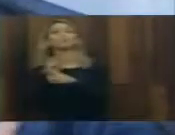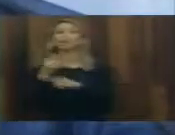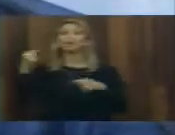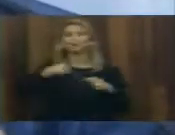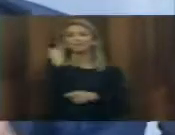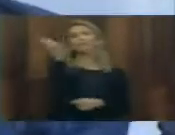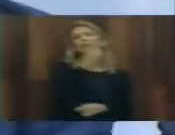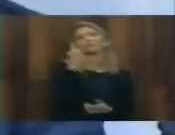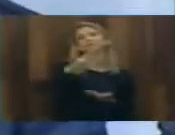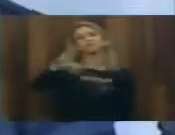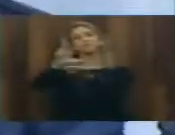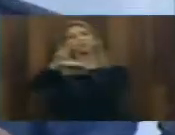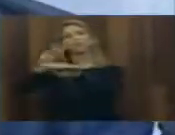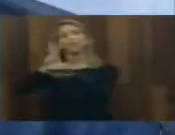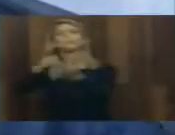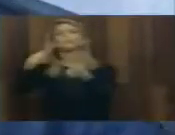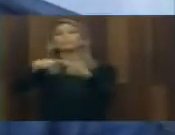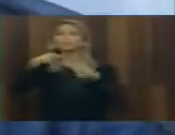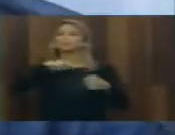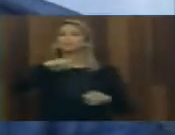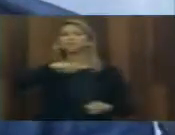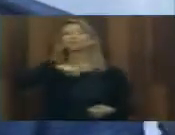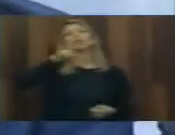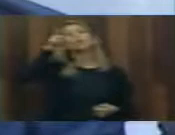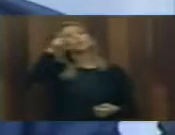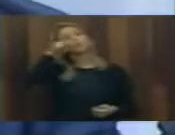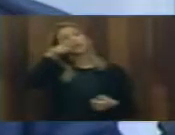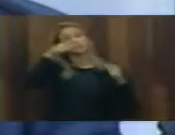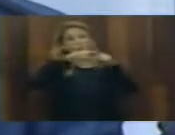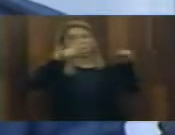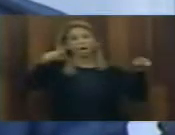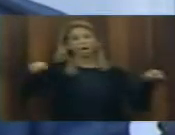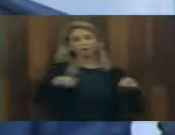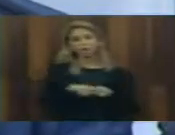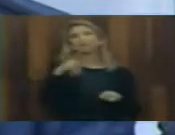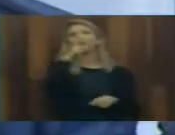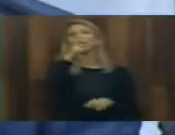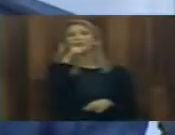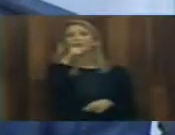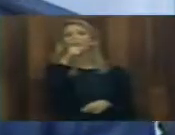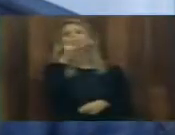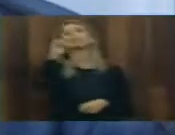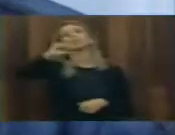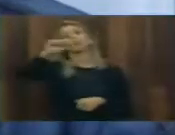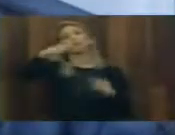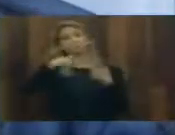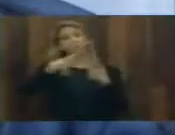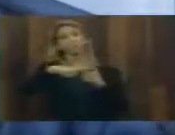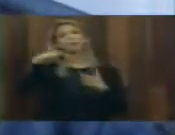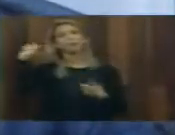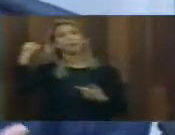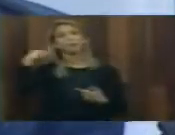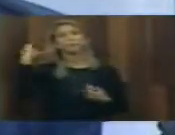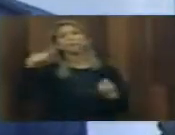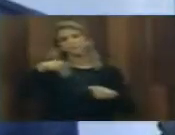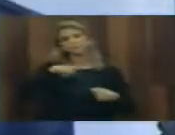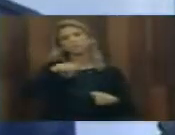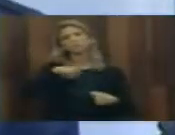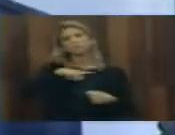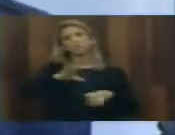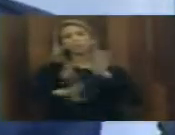região banhada pela Laguna de Araruama e outras áreas lacustres, para que nós possamos ter mais um instrumento de proteção